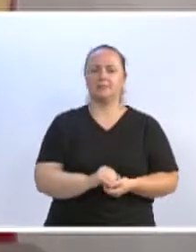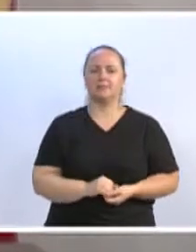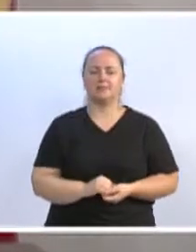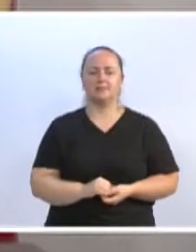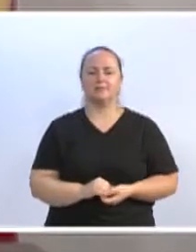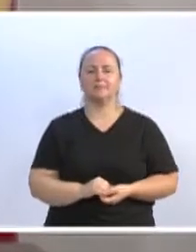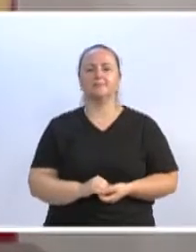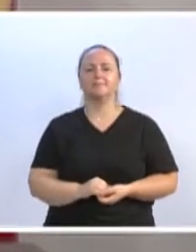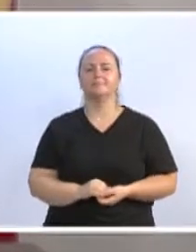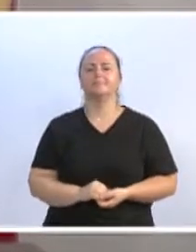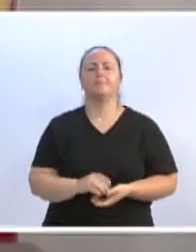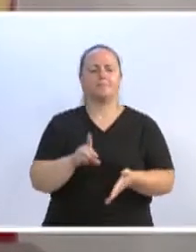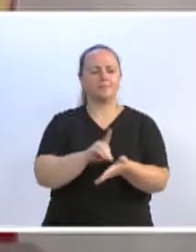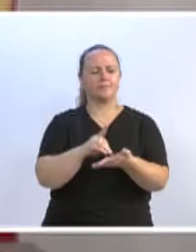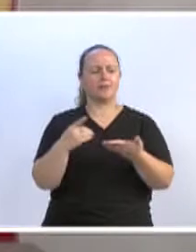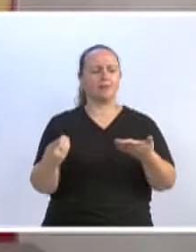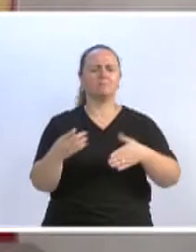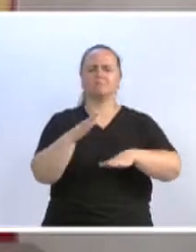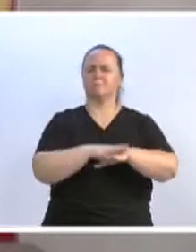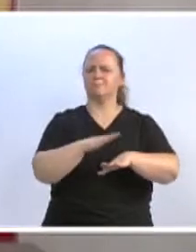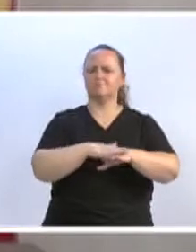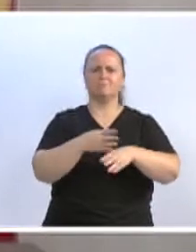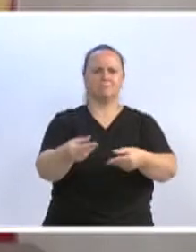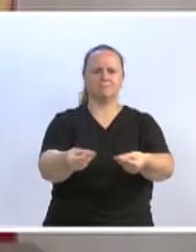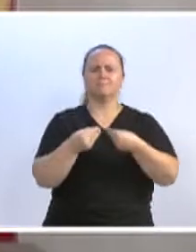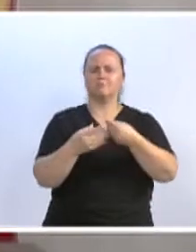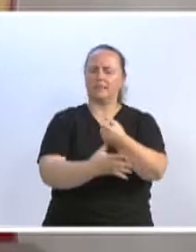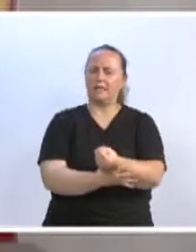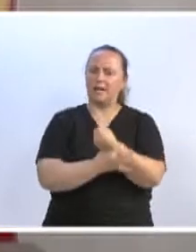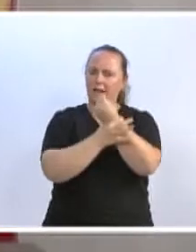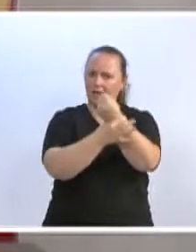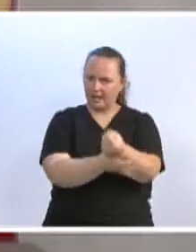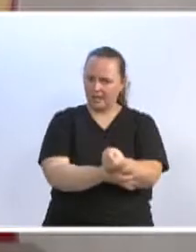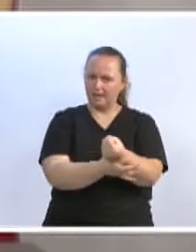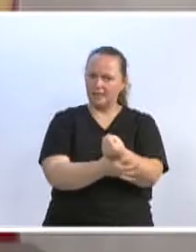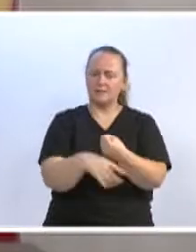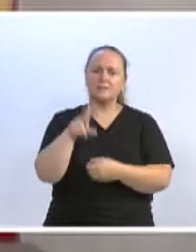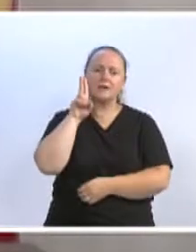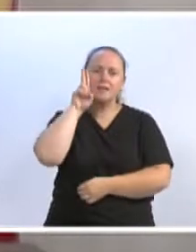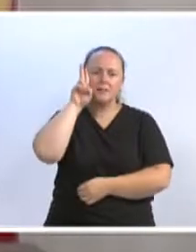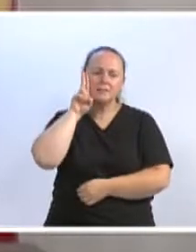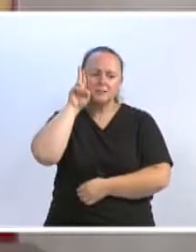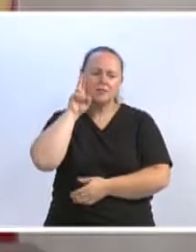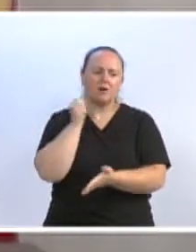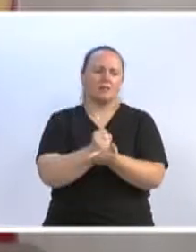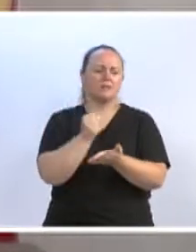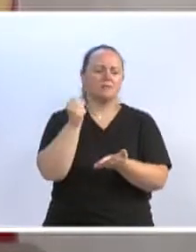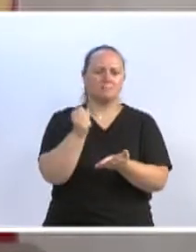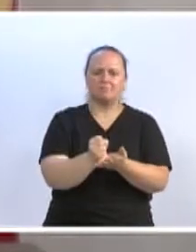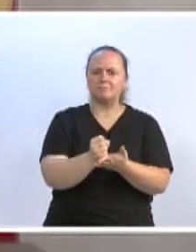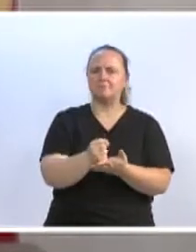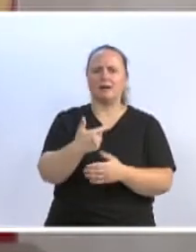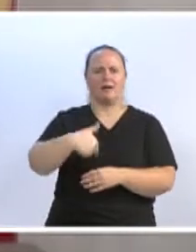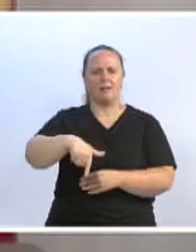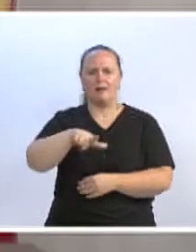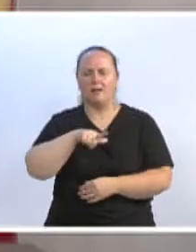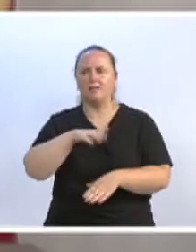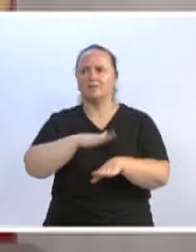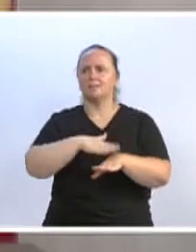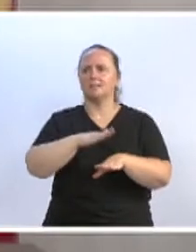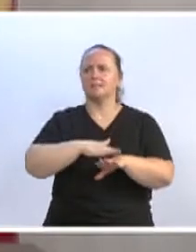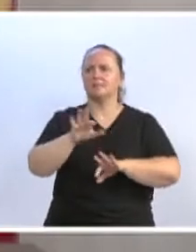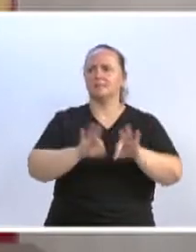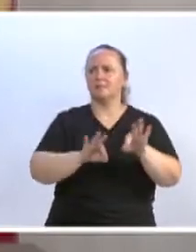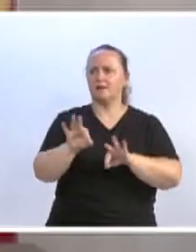minhas mãos, quem me garante que essa Bíblia, a história do Antigo Testamento, é igual à história que foi colocada lá atrás, que foi feita, elaborada lá